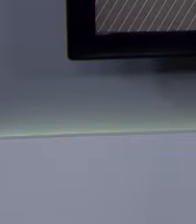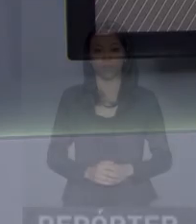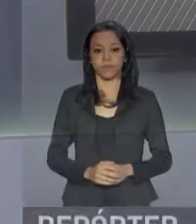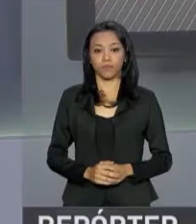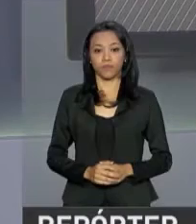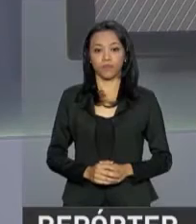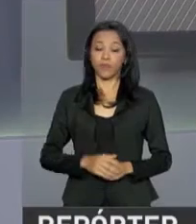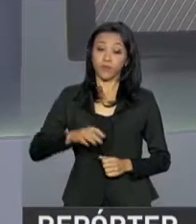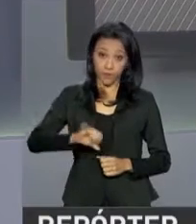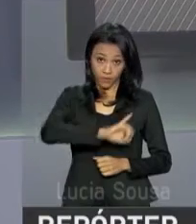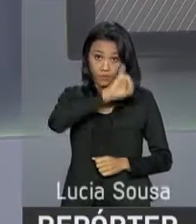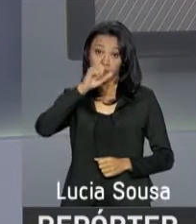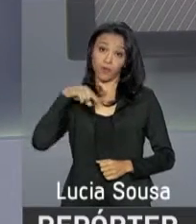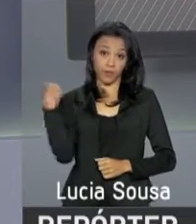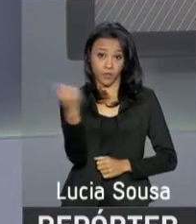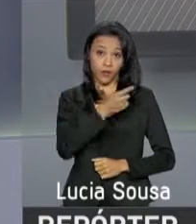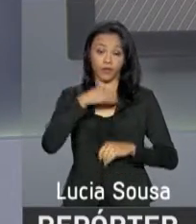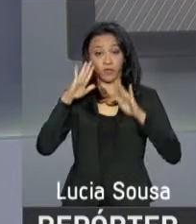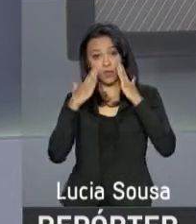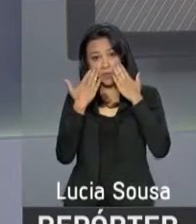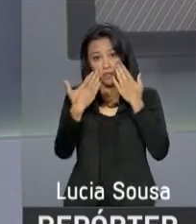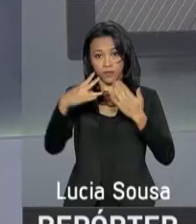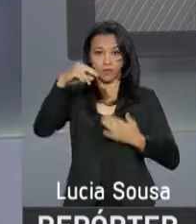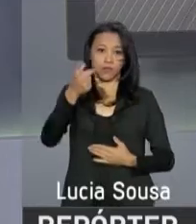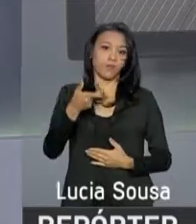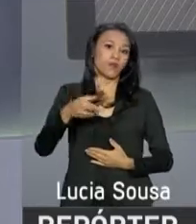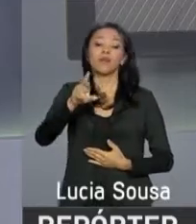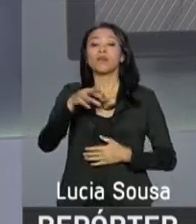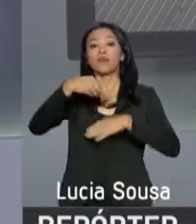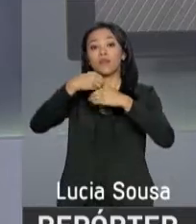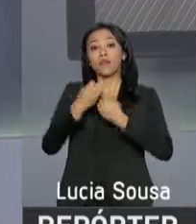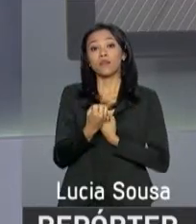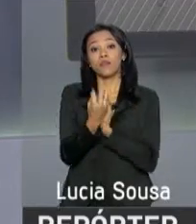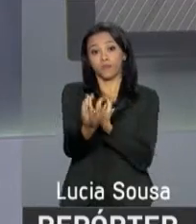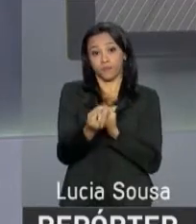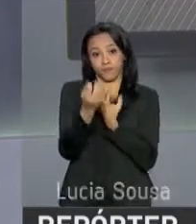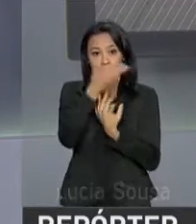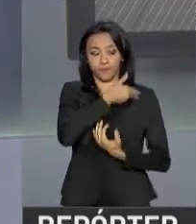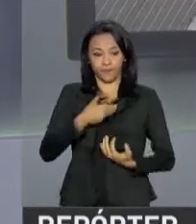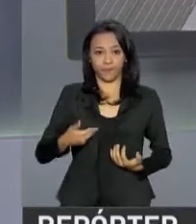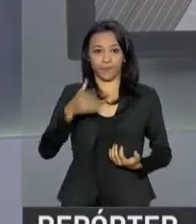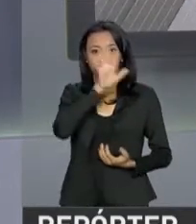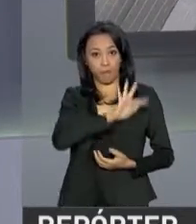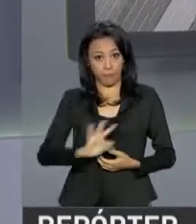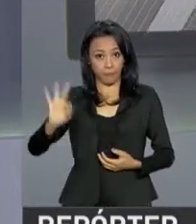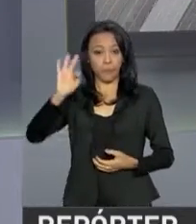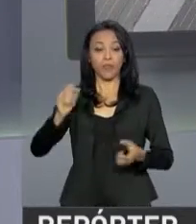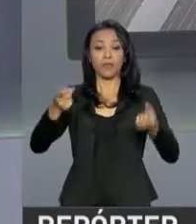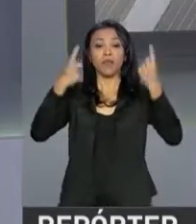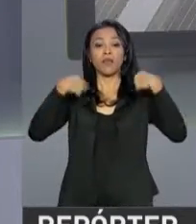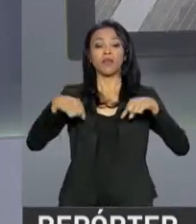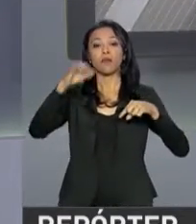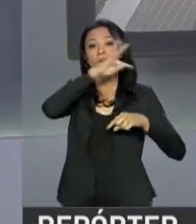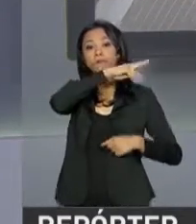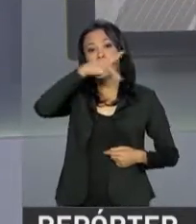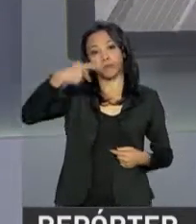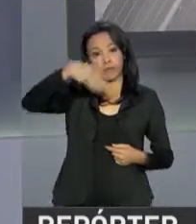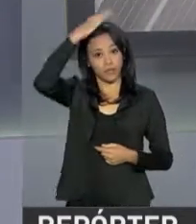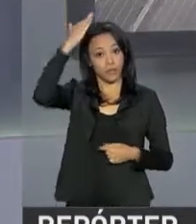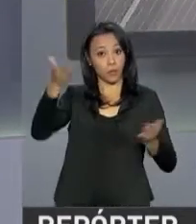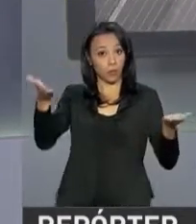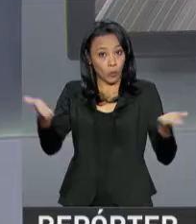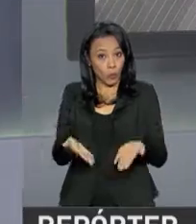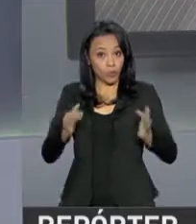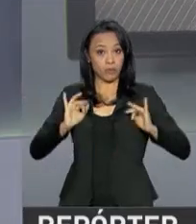o la de volta com o repórter nbr as notícias do governo federal o presidente michel temer participa hoje no